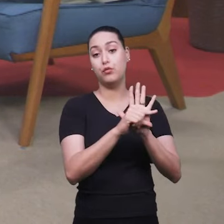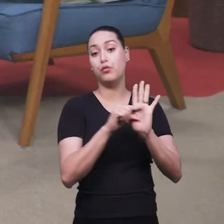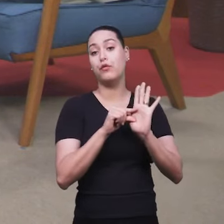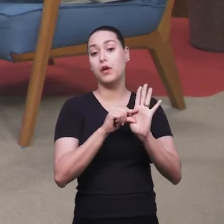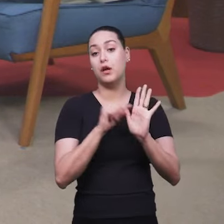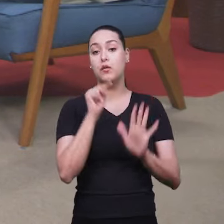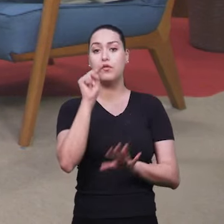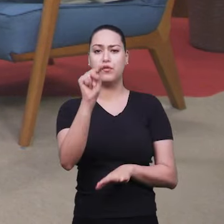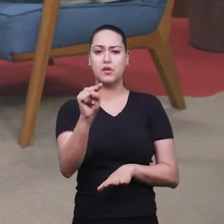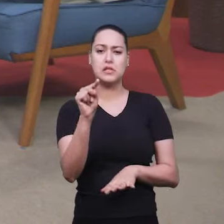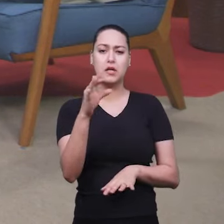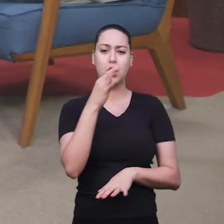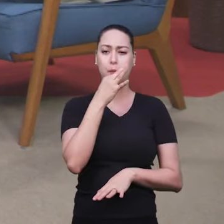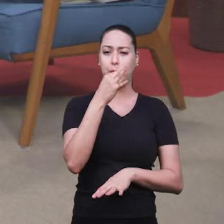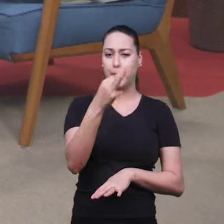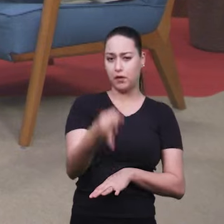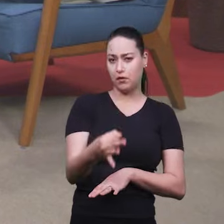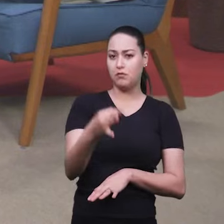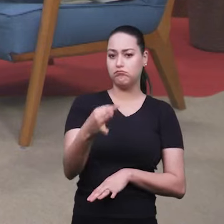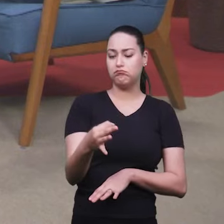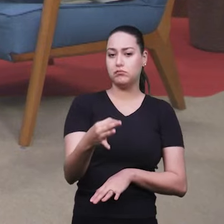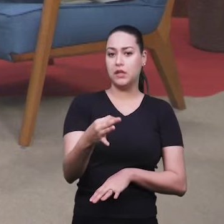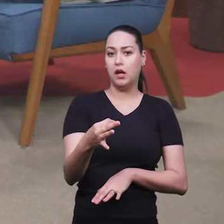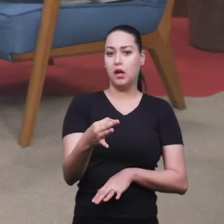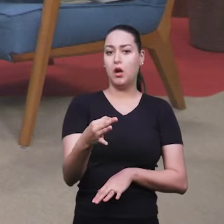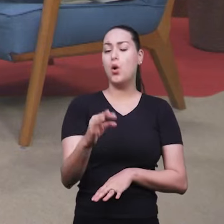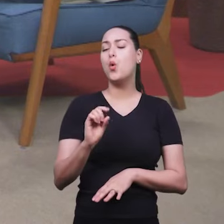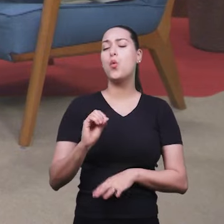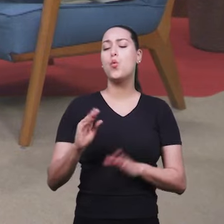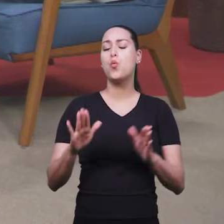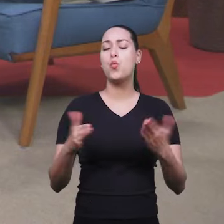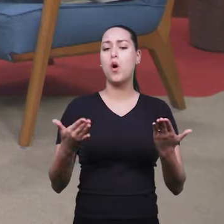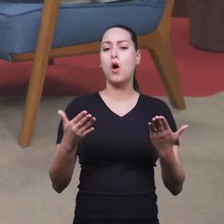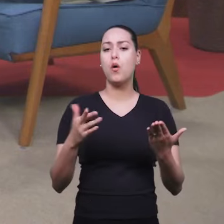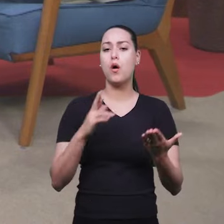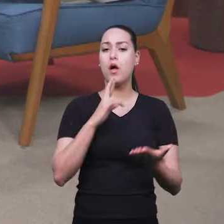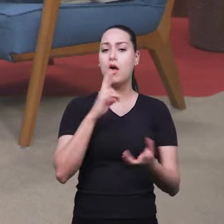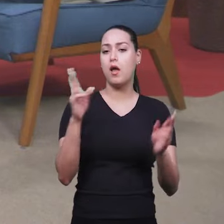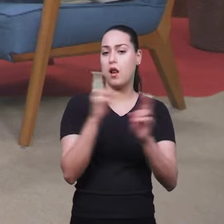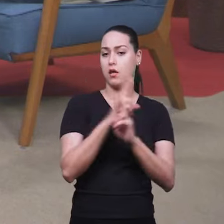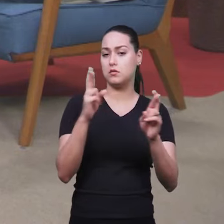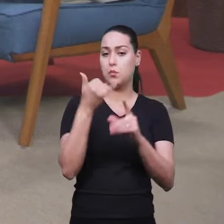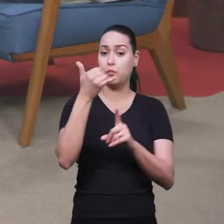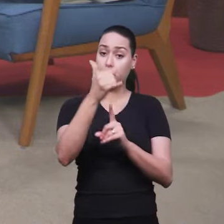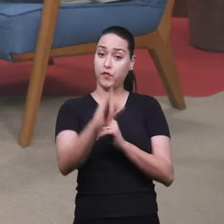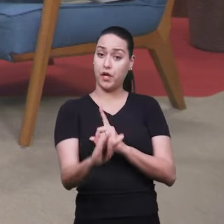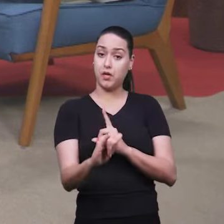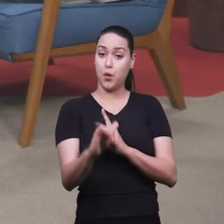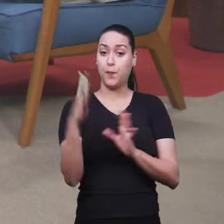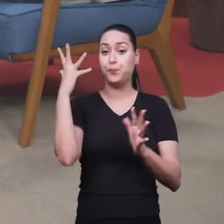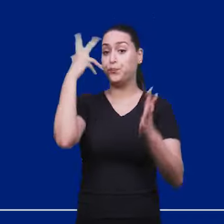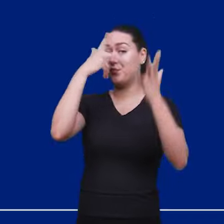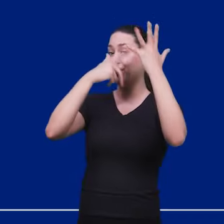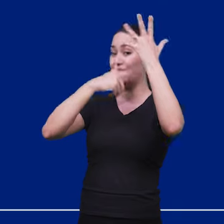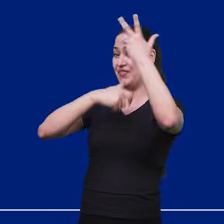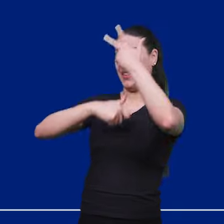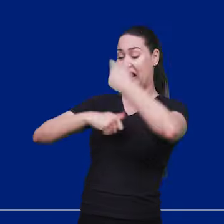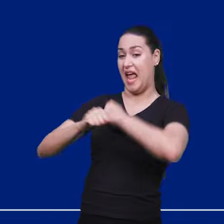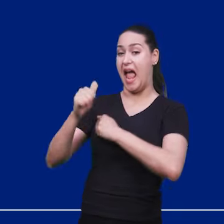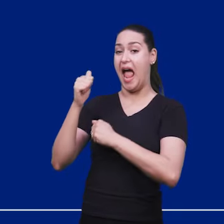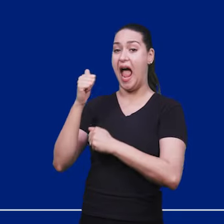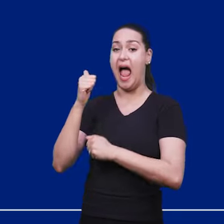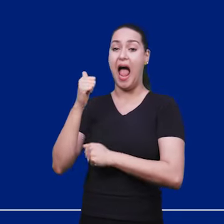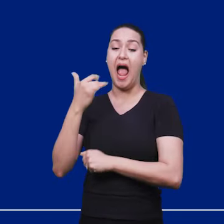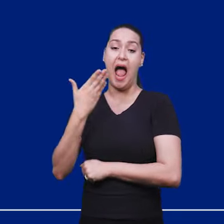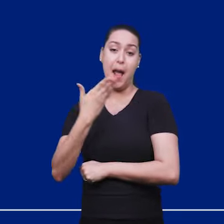nesse verso, para que vocês comentem o sentido profético dessa referência. Cantares 6:4 diz assim: Formosa